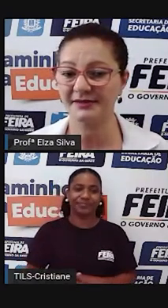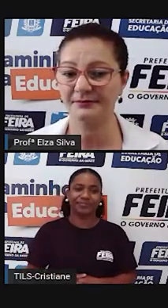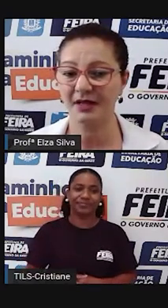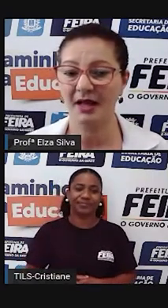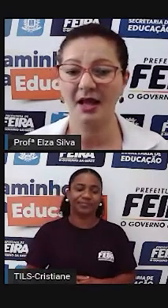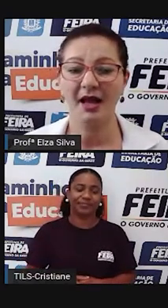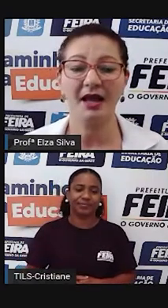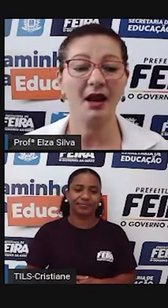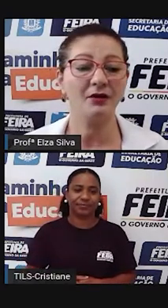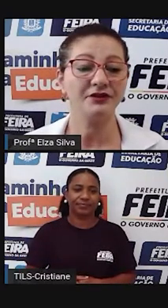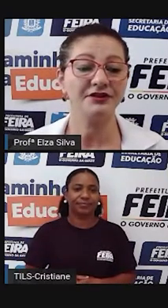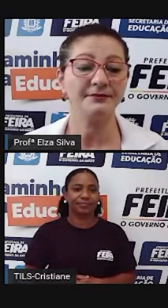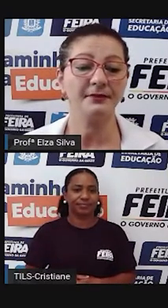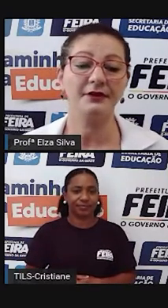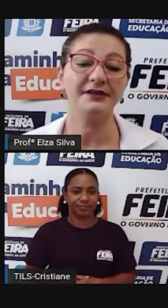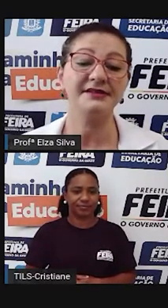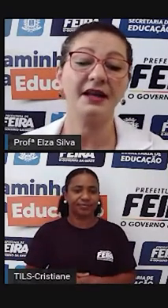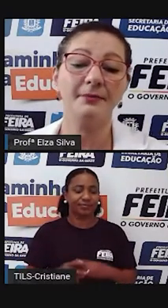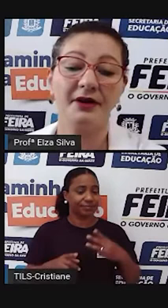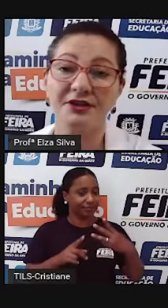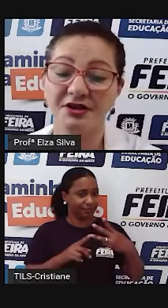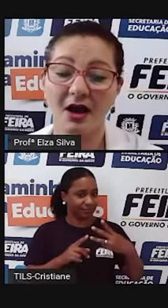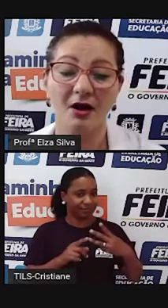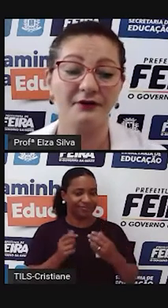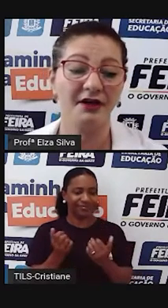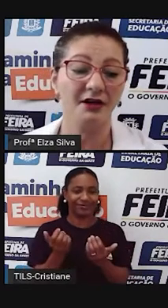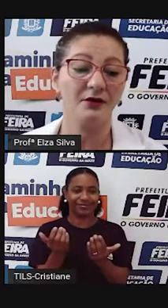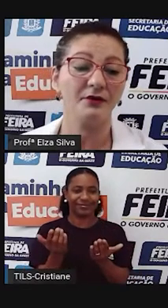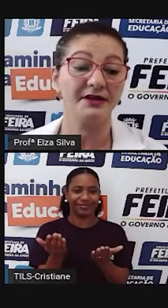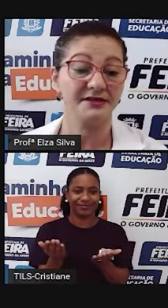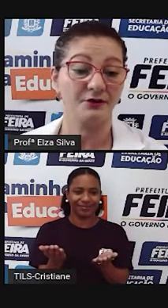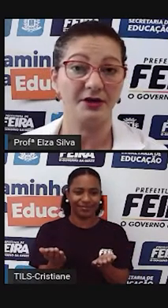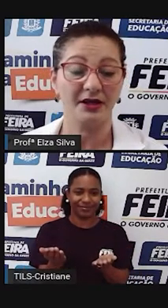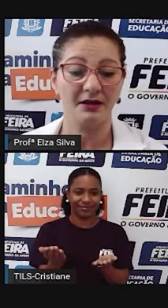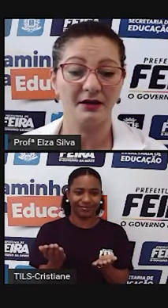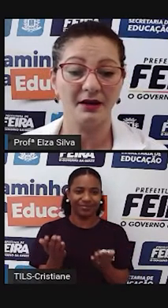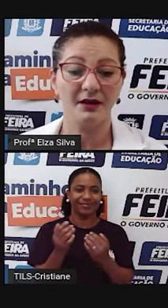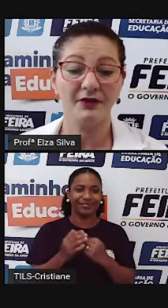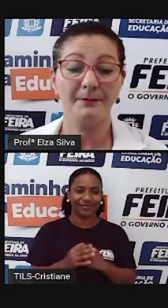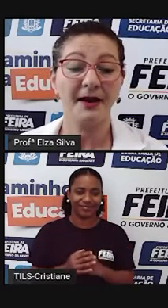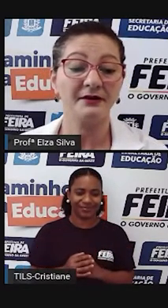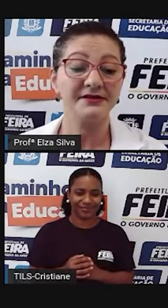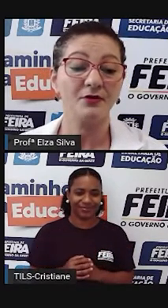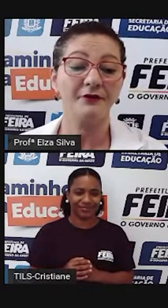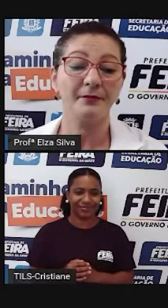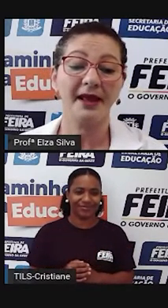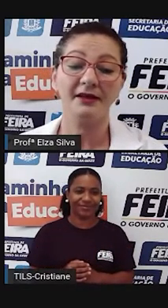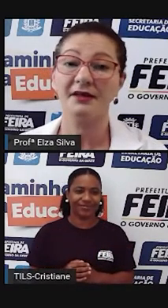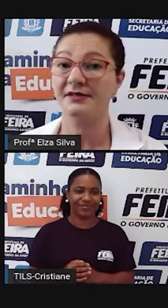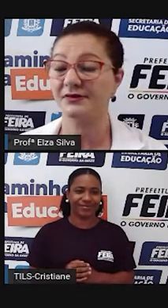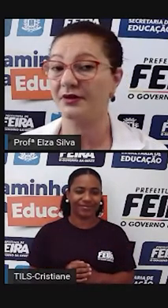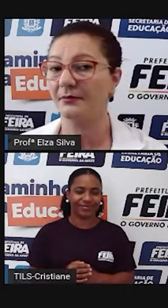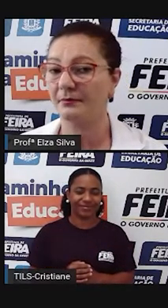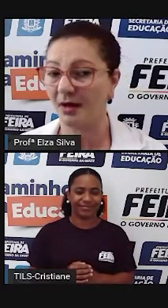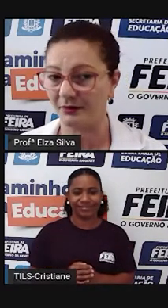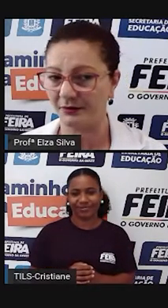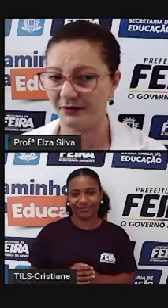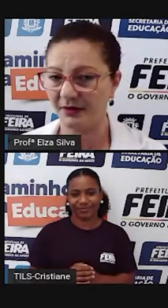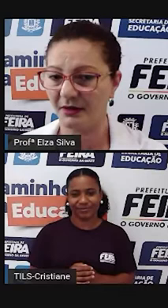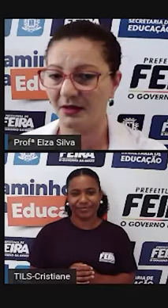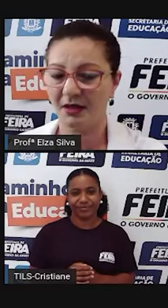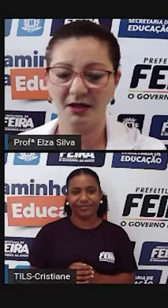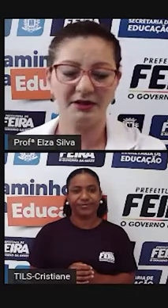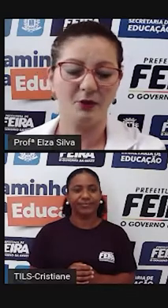1926, he launched the celebration of Negro History Week, the Pencil of Black History